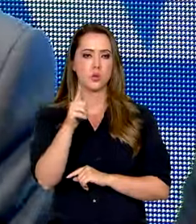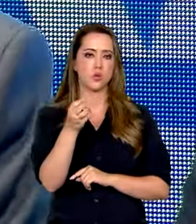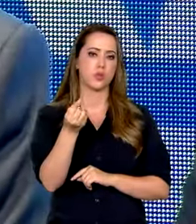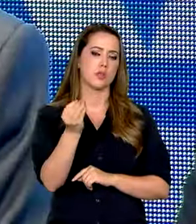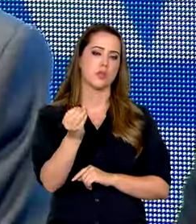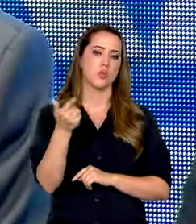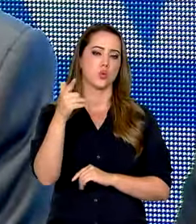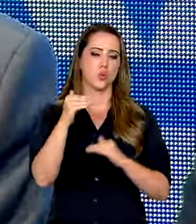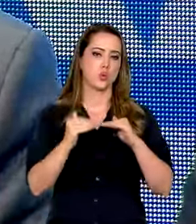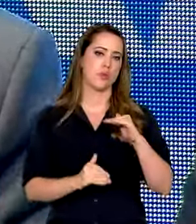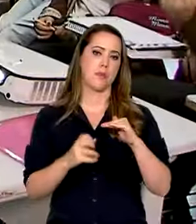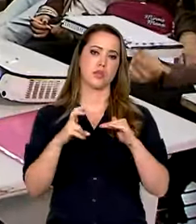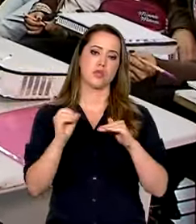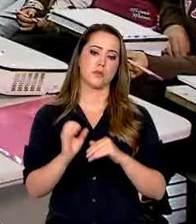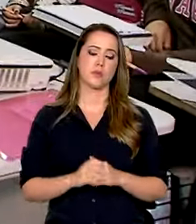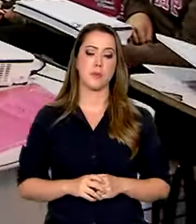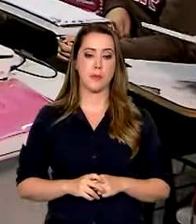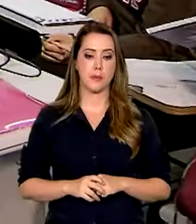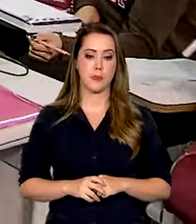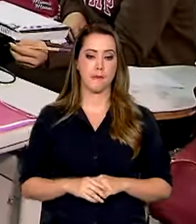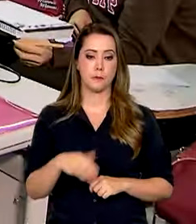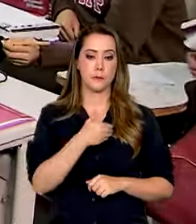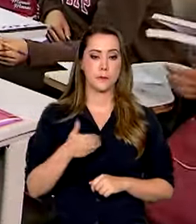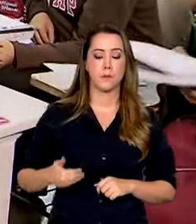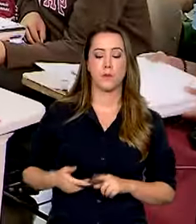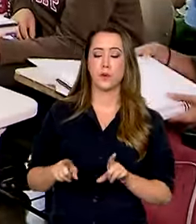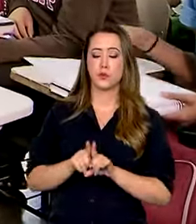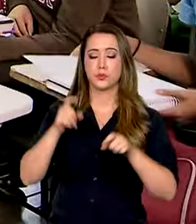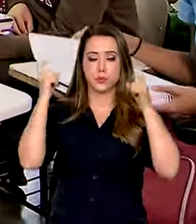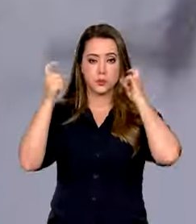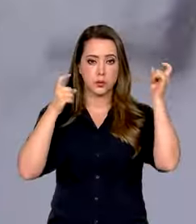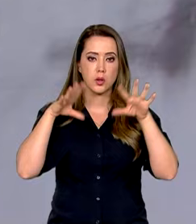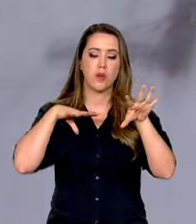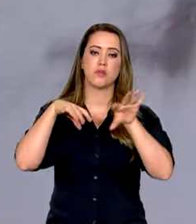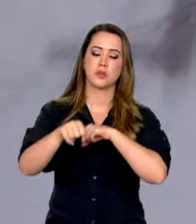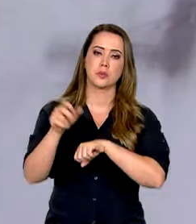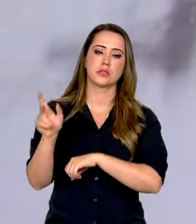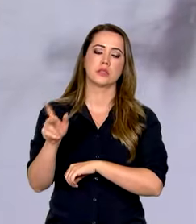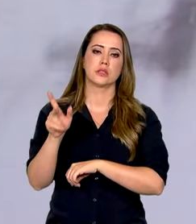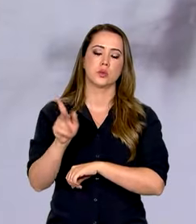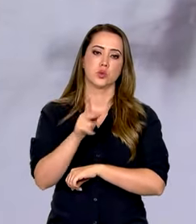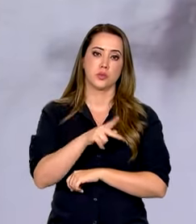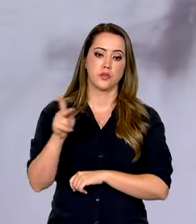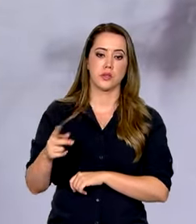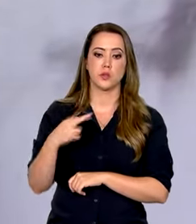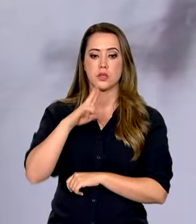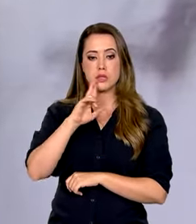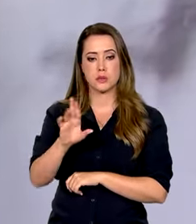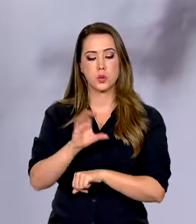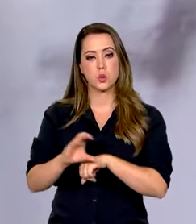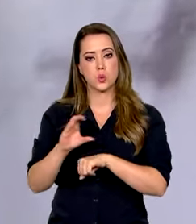abaixo de 50 o governo também se preocupa com a formação de professores o resultado dos